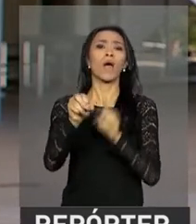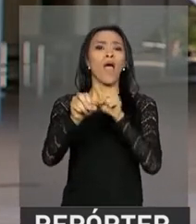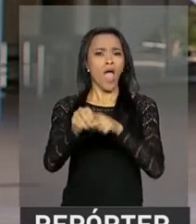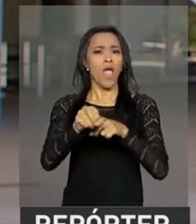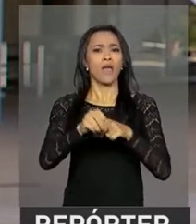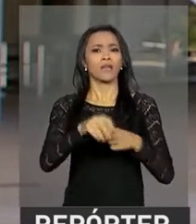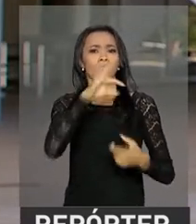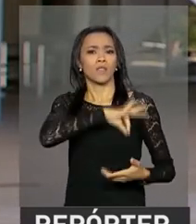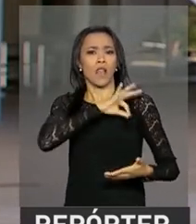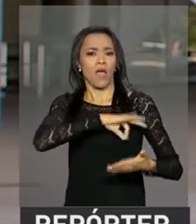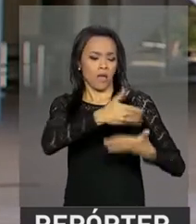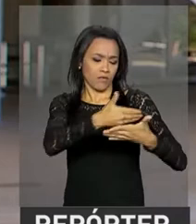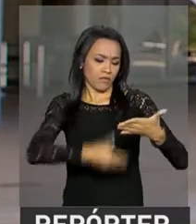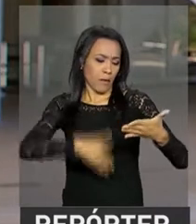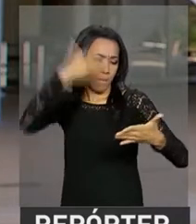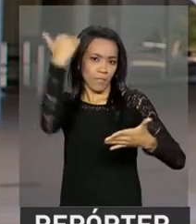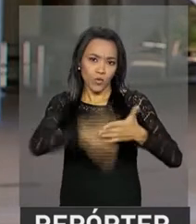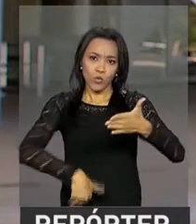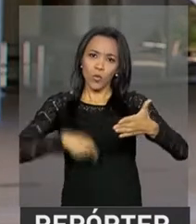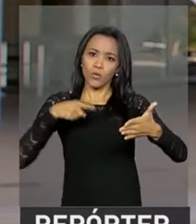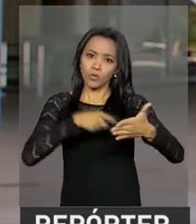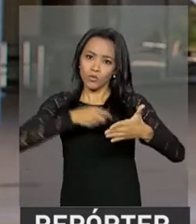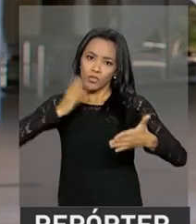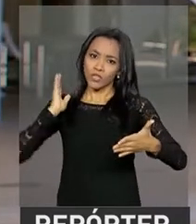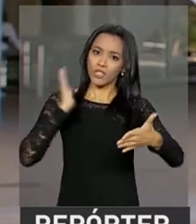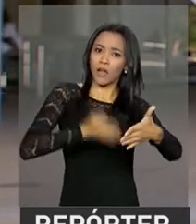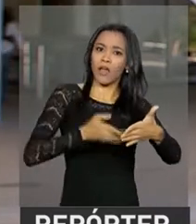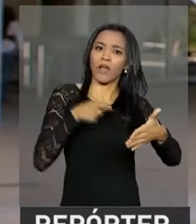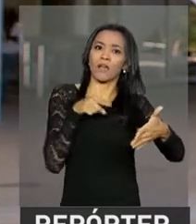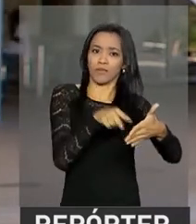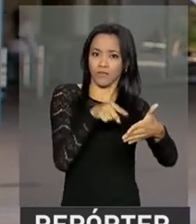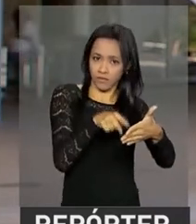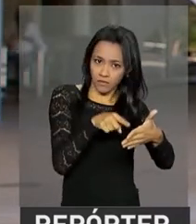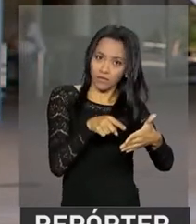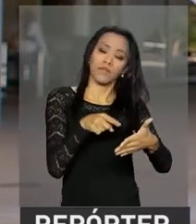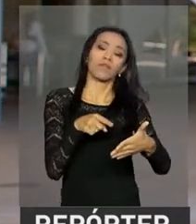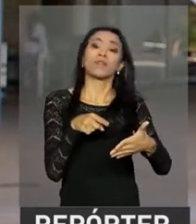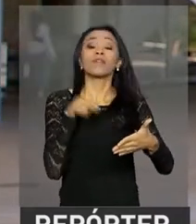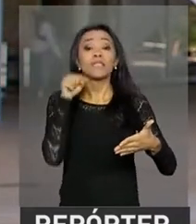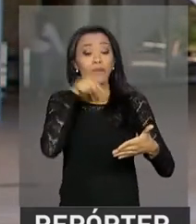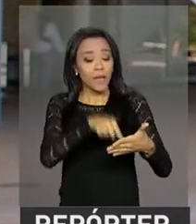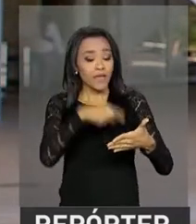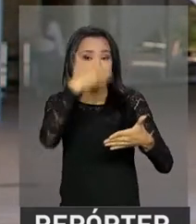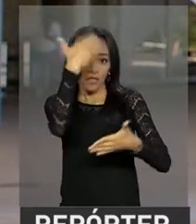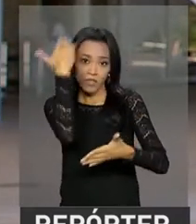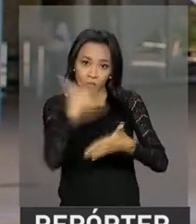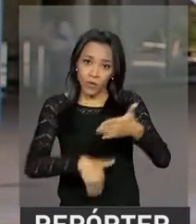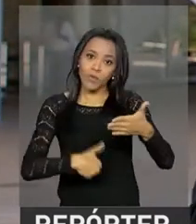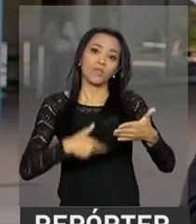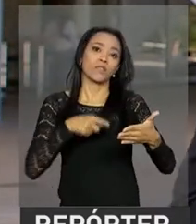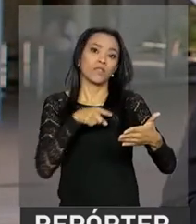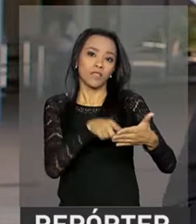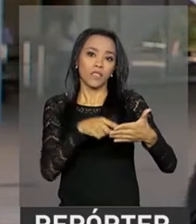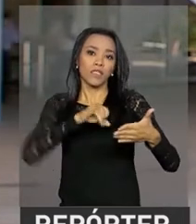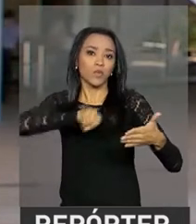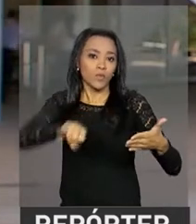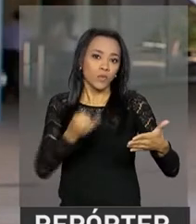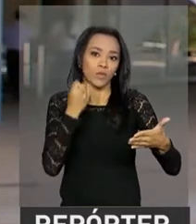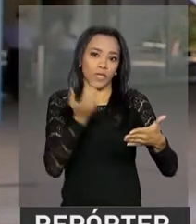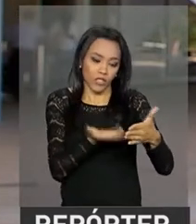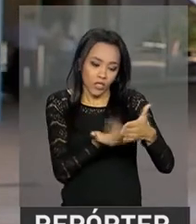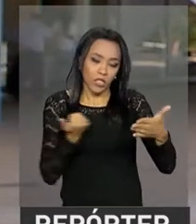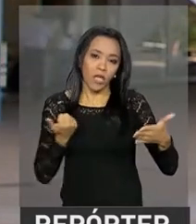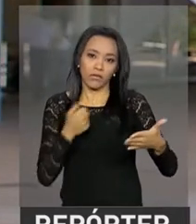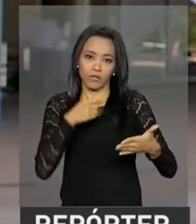diretamente na folha de pagamento ou na folha de benefício do contratante. E essa redução aí dos juros cobrados no empréstimo